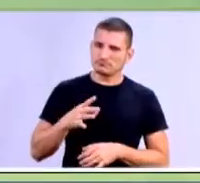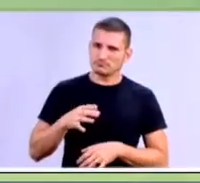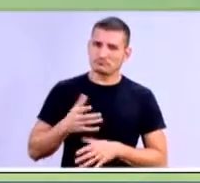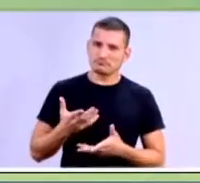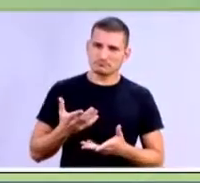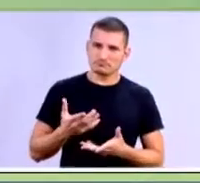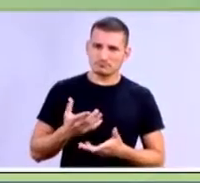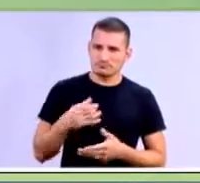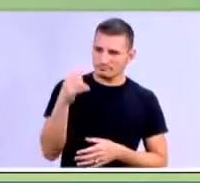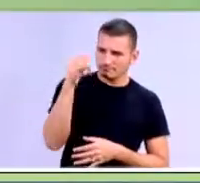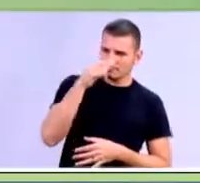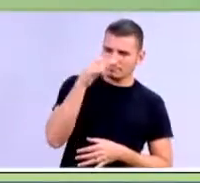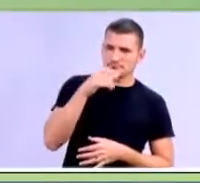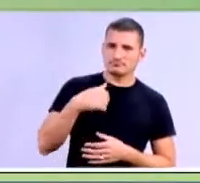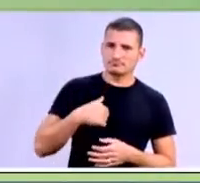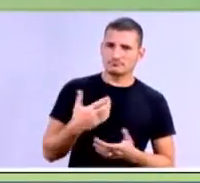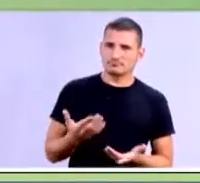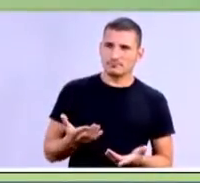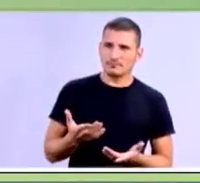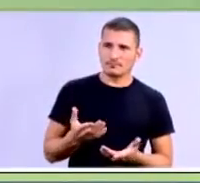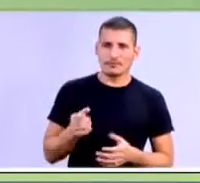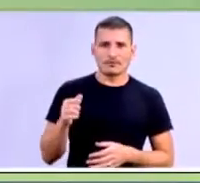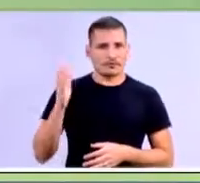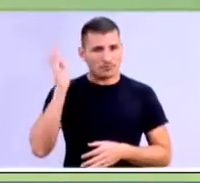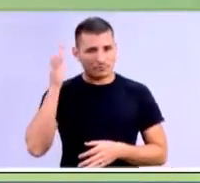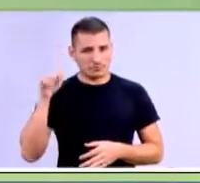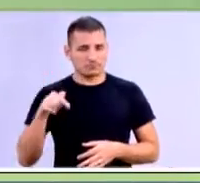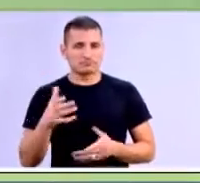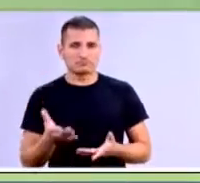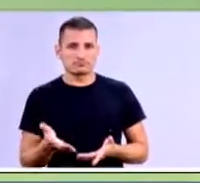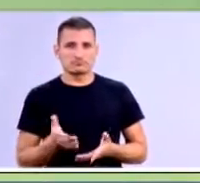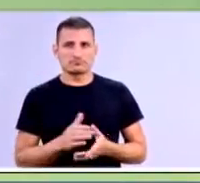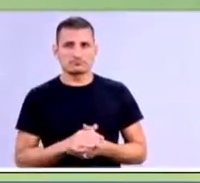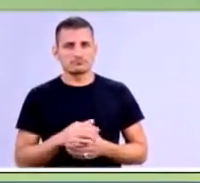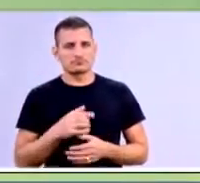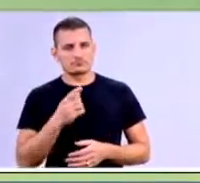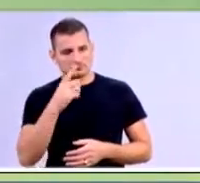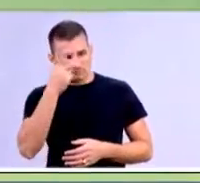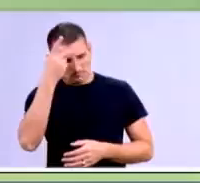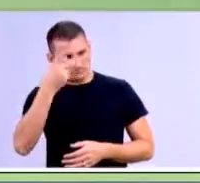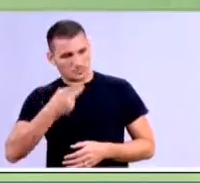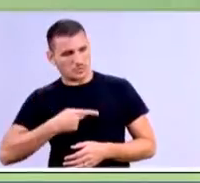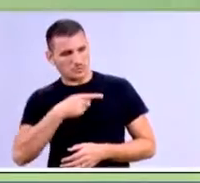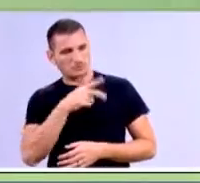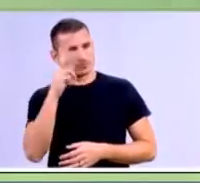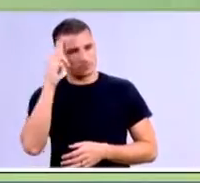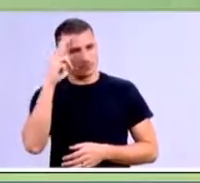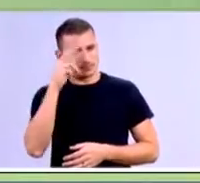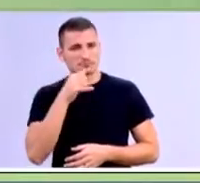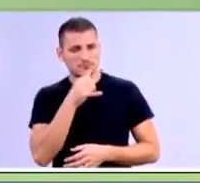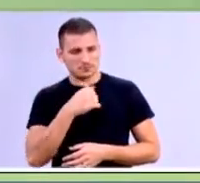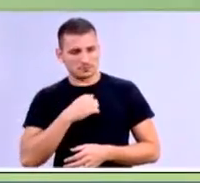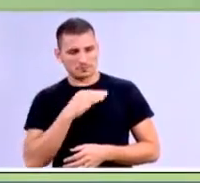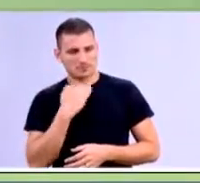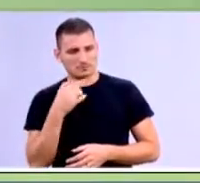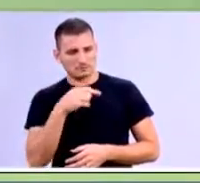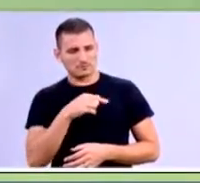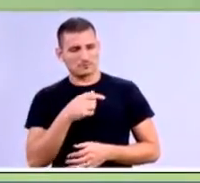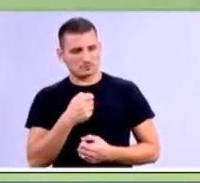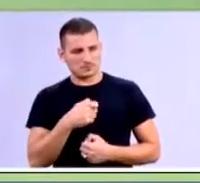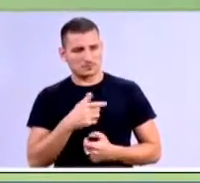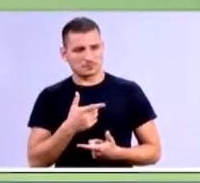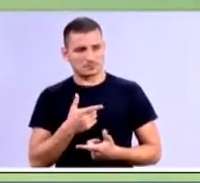Tenho cara de tolo? O burro gemeu. Egoísta, lembre-se que se eu morrer, você terá